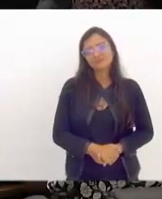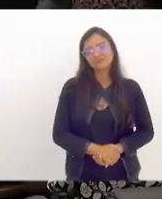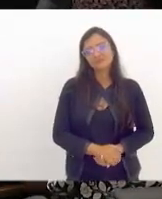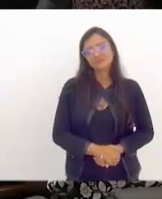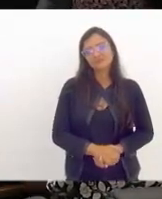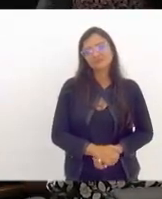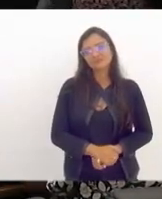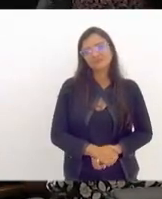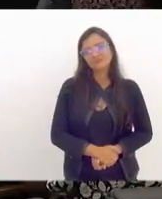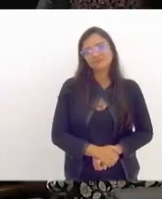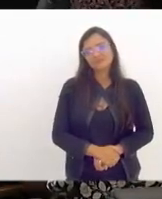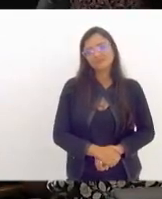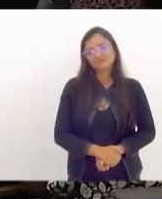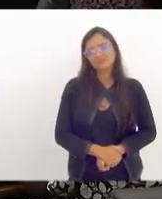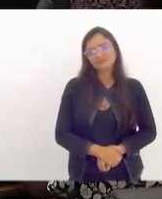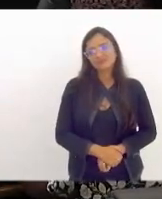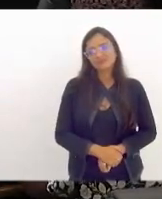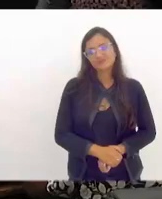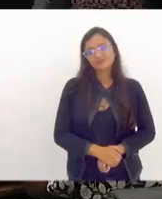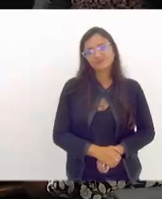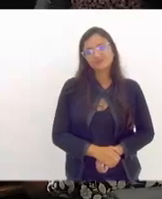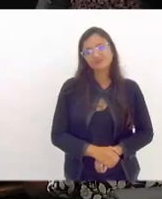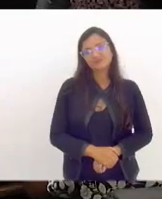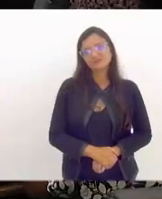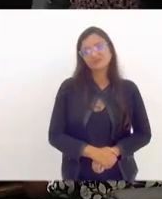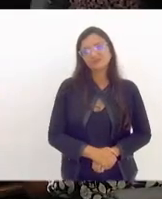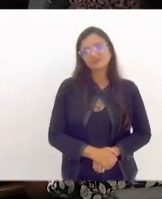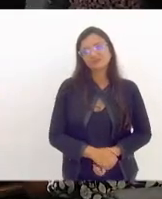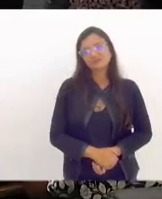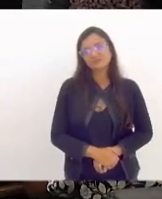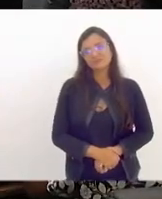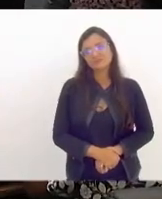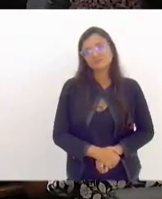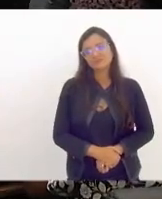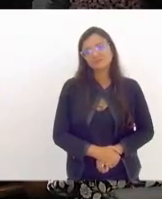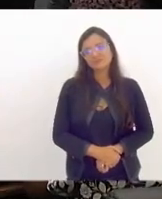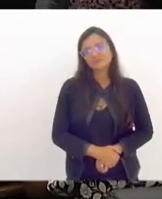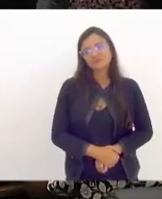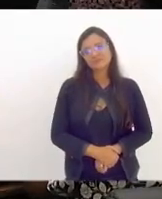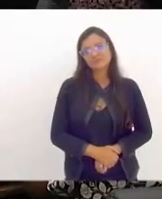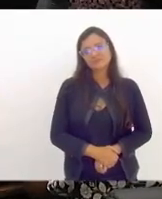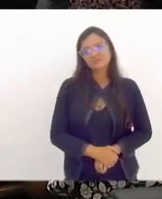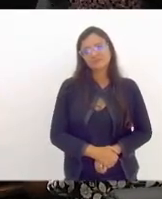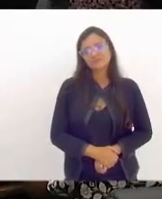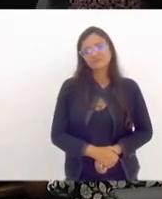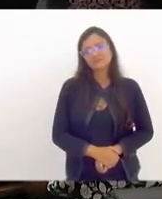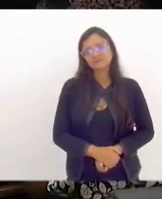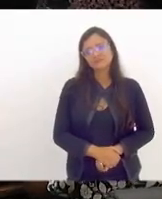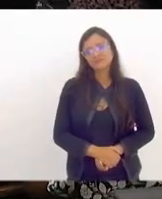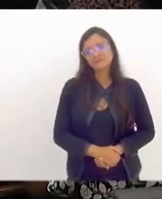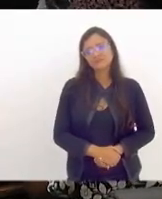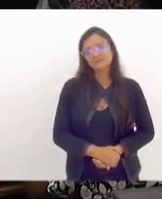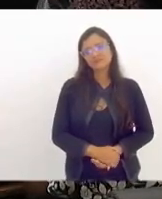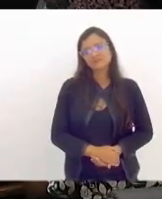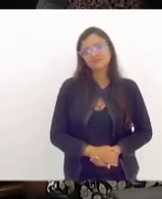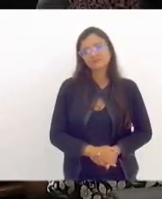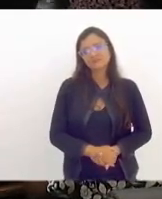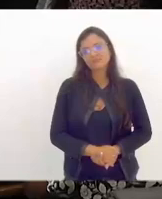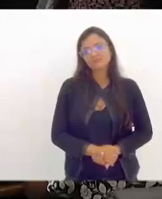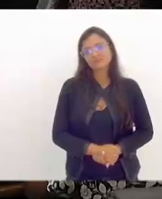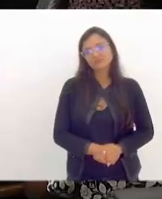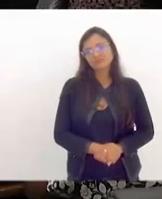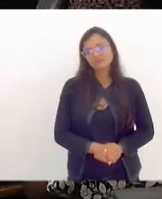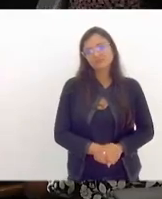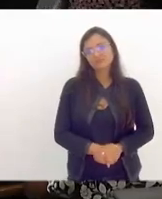mas chegou deu tudo certo pessoal veio de longe para você homenageado menina